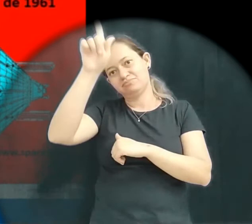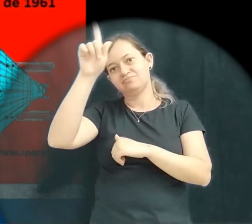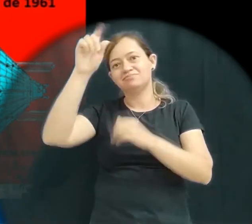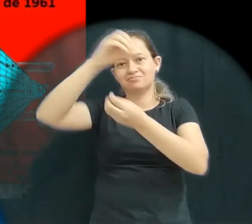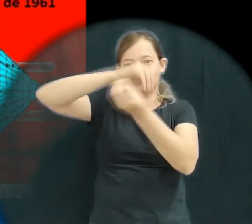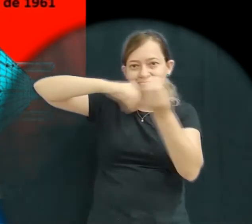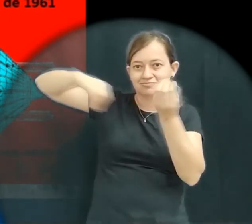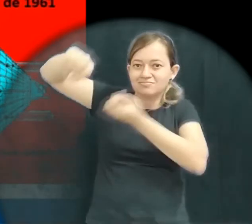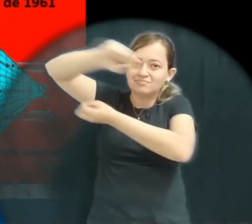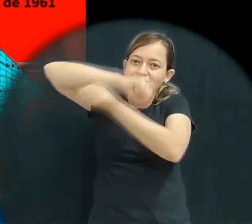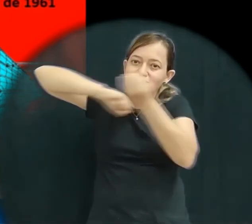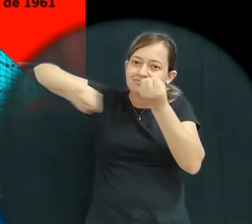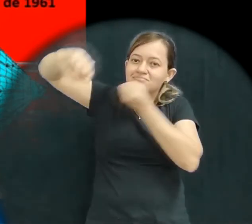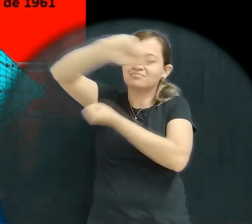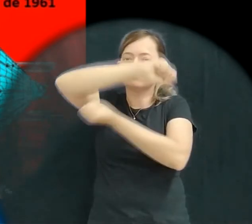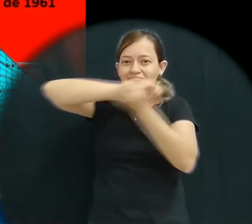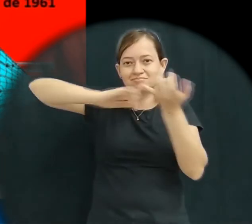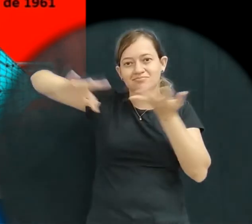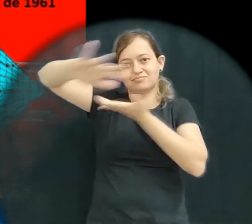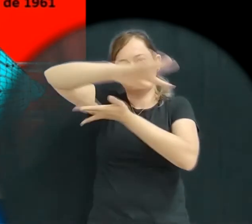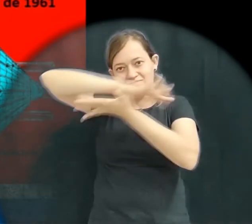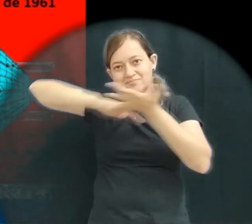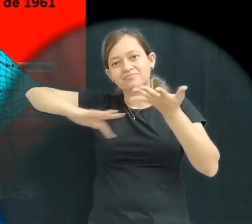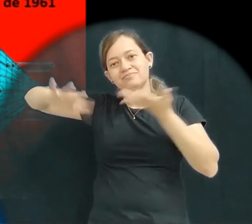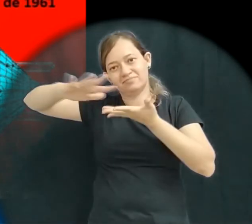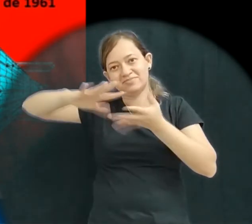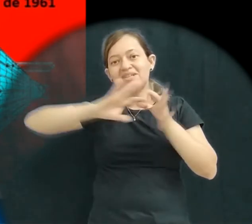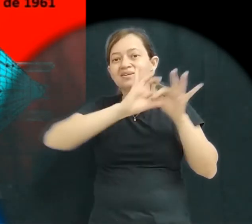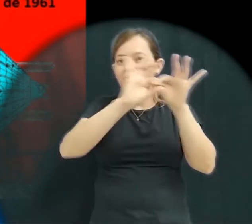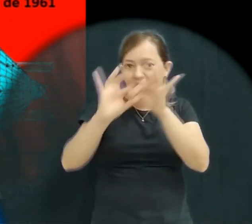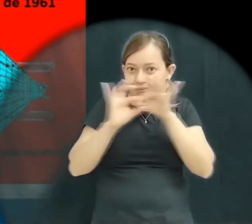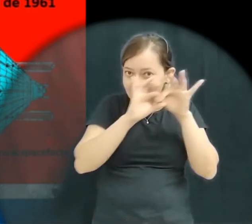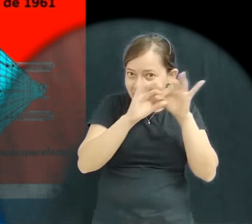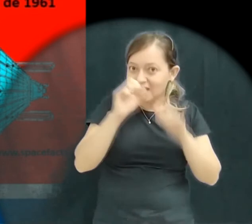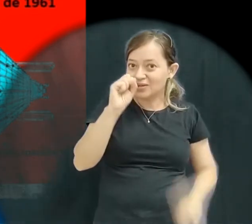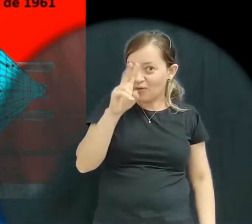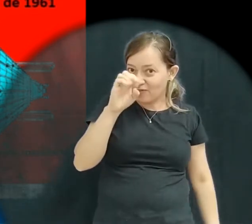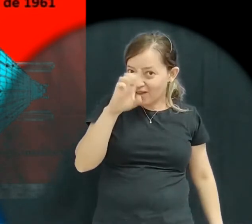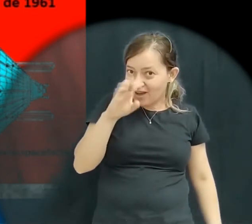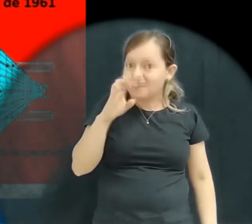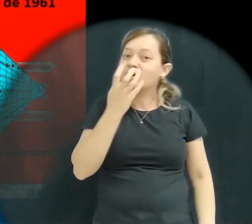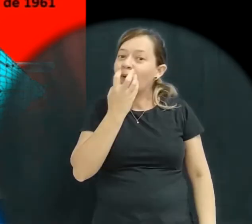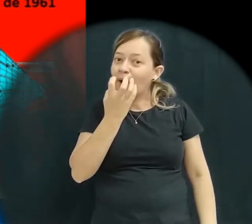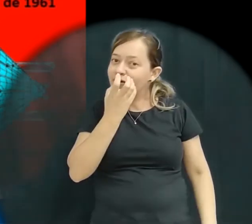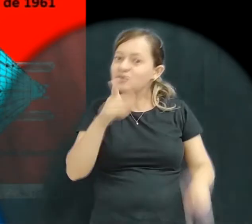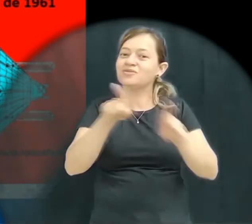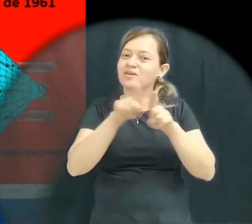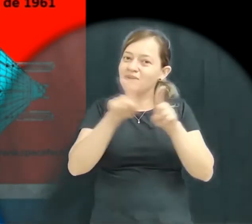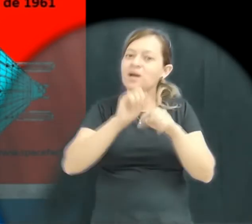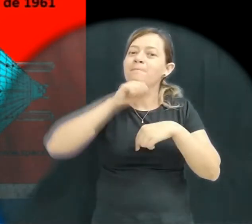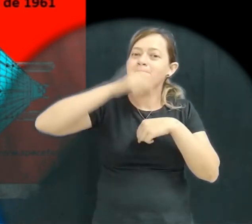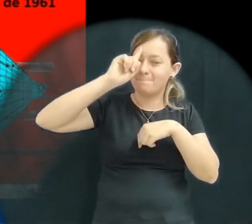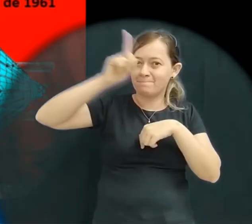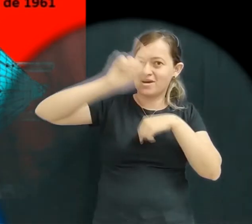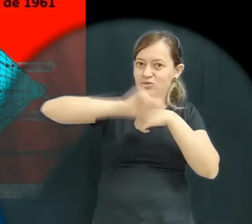Também foi a União Soviética que lançou o primeiro ser vivo, com a cadela, chamada cadela Laika, que